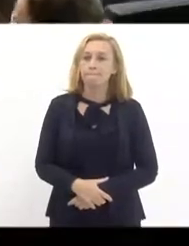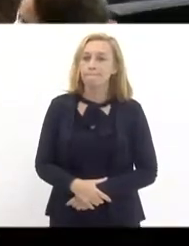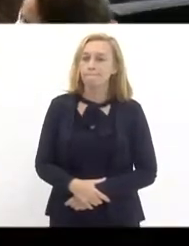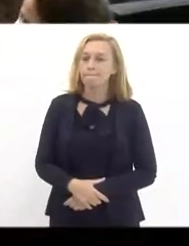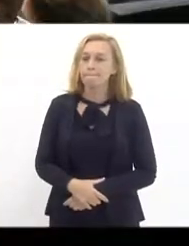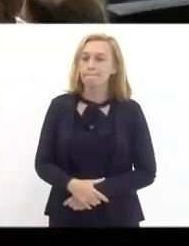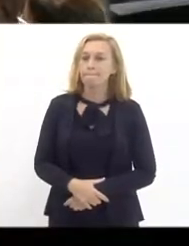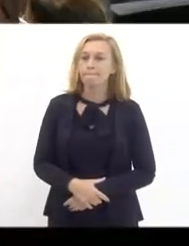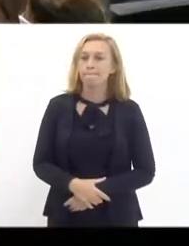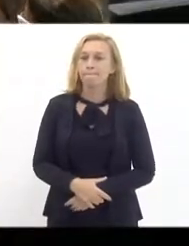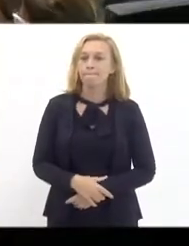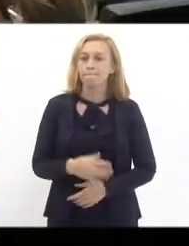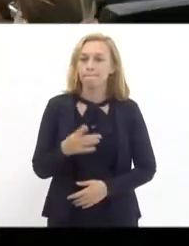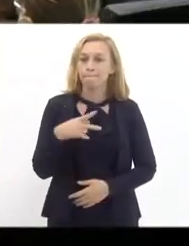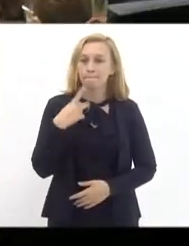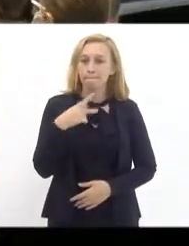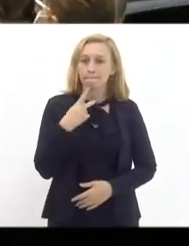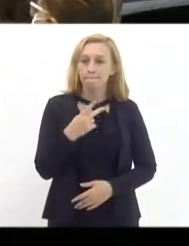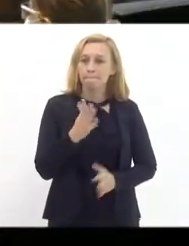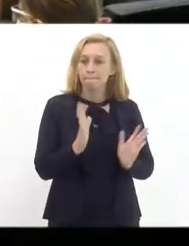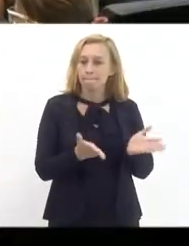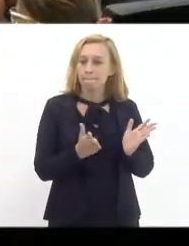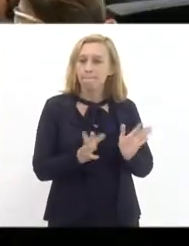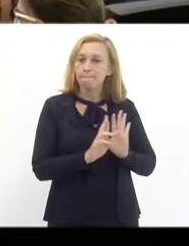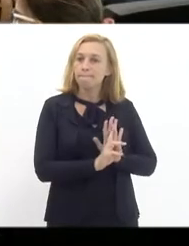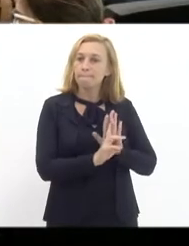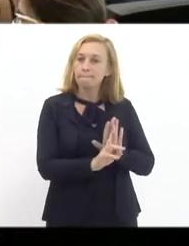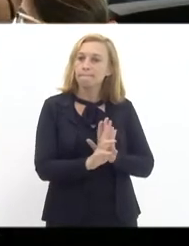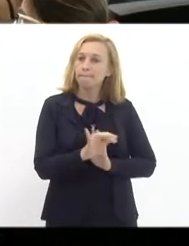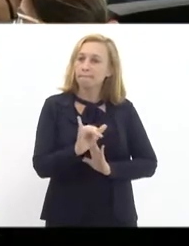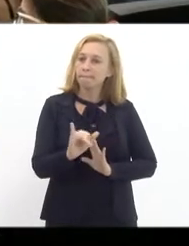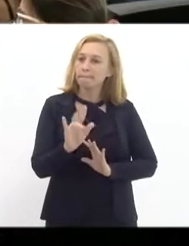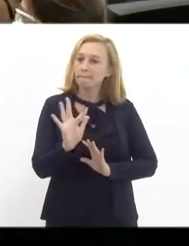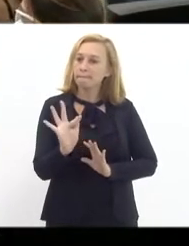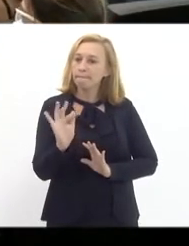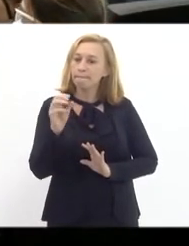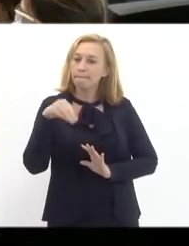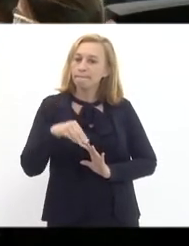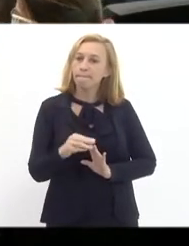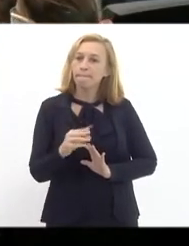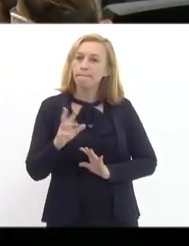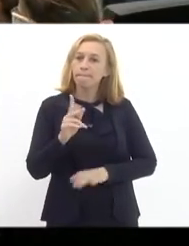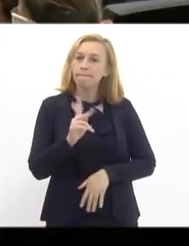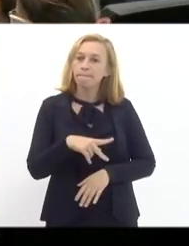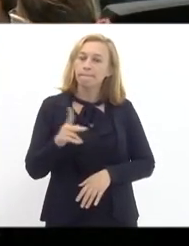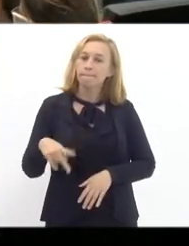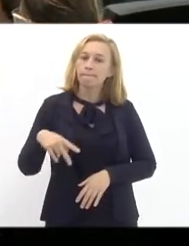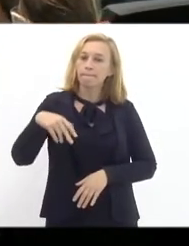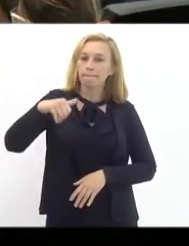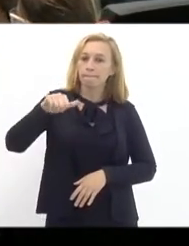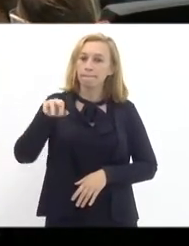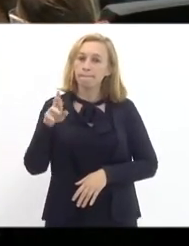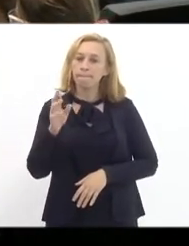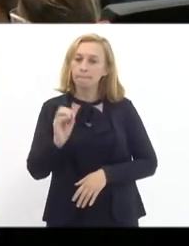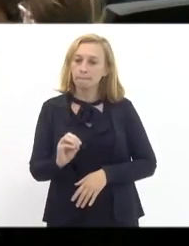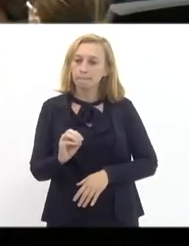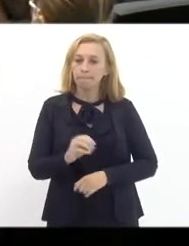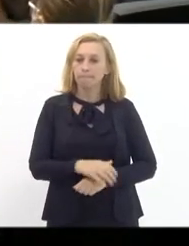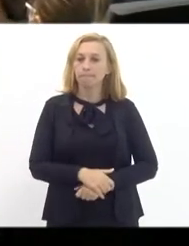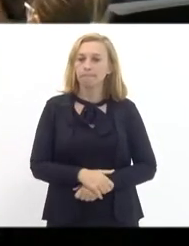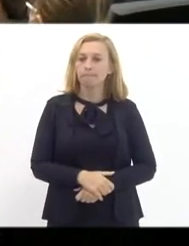Bom, passo a palavra para o representando o IFAM, o professor Mauro Pausini.